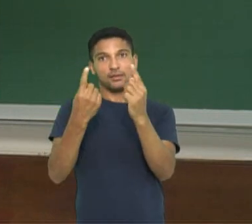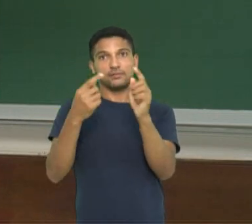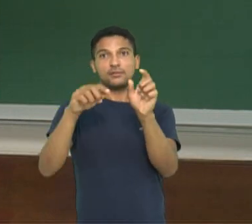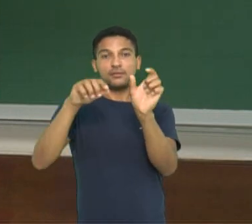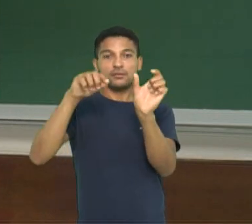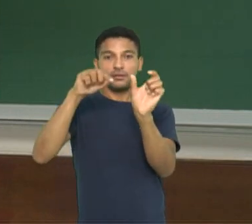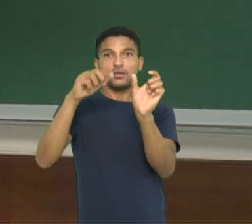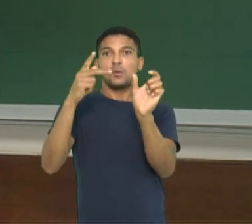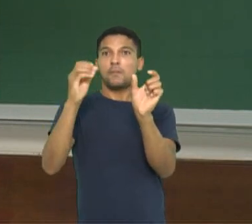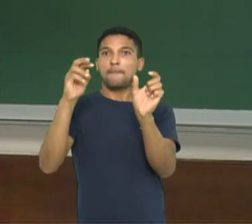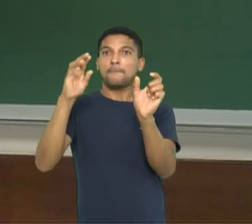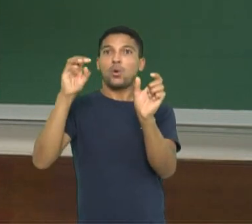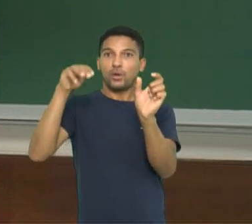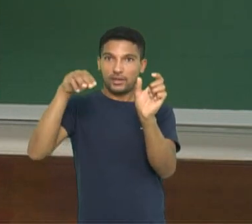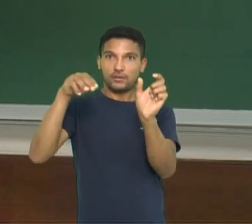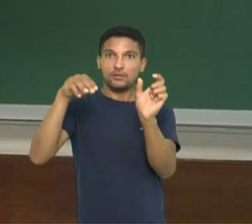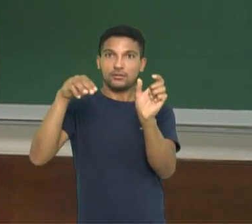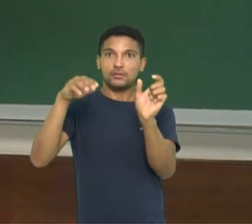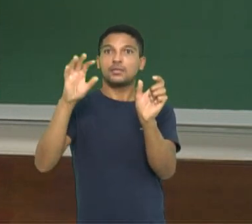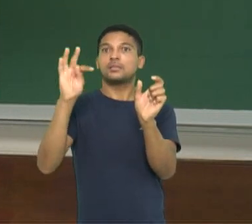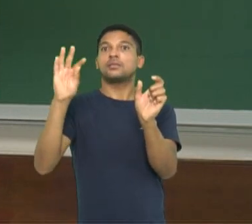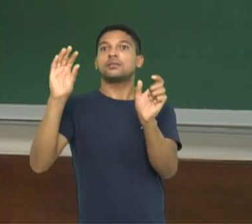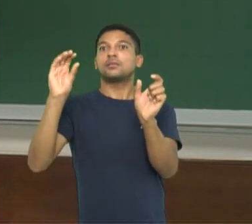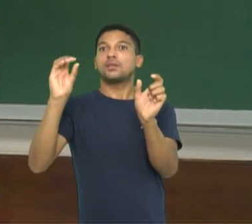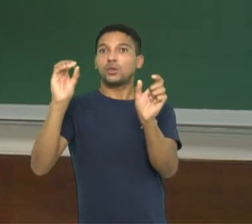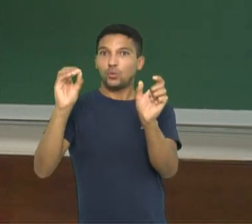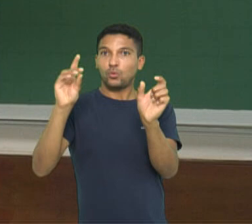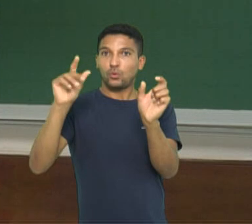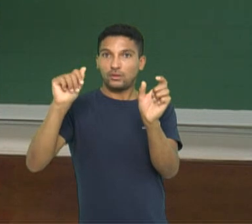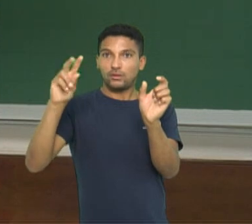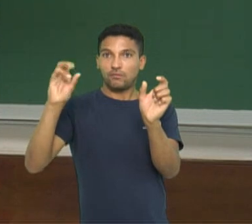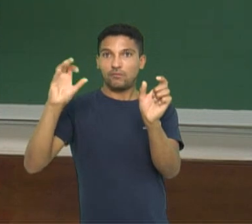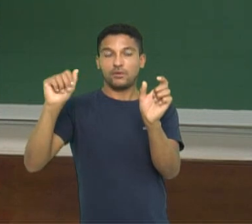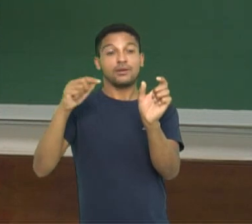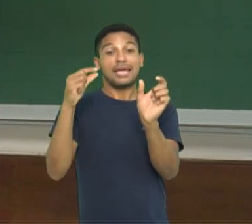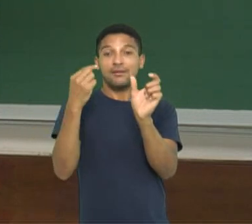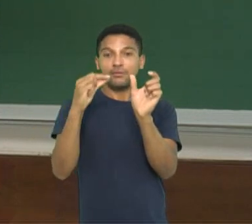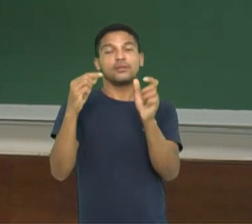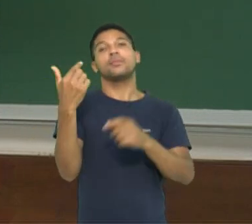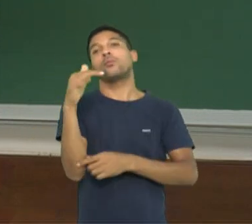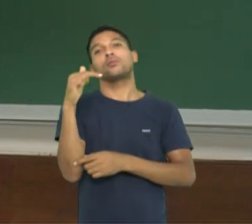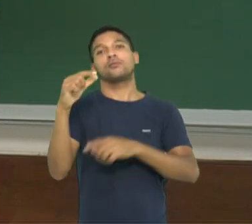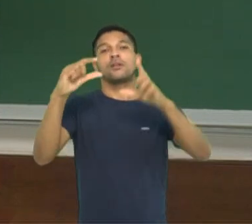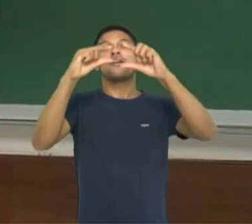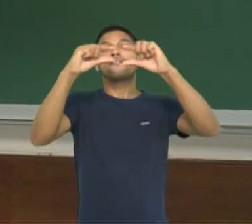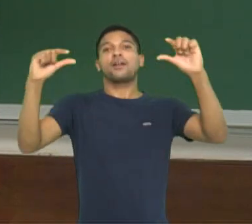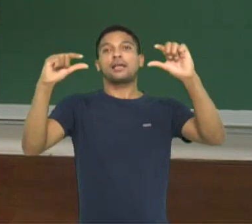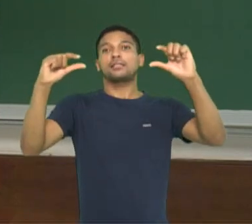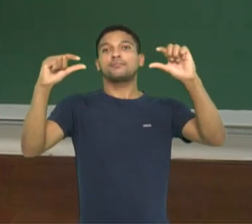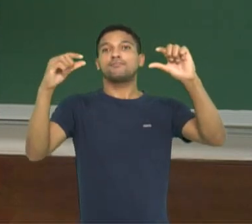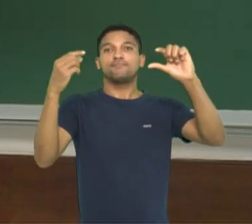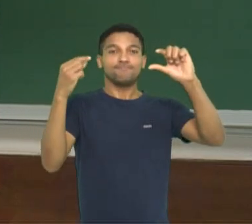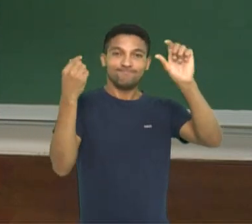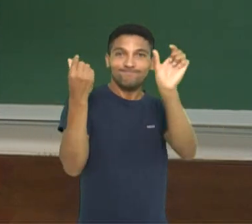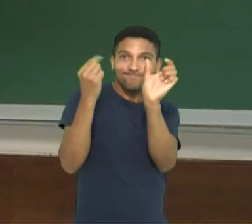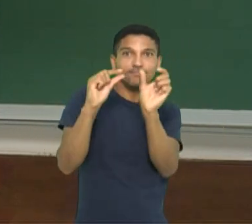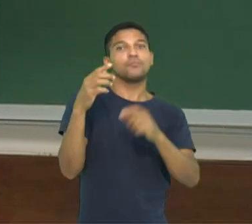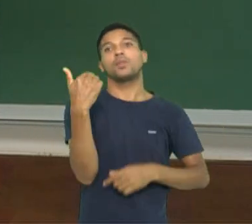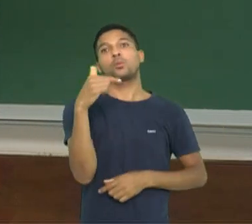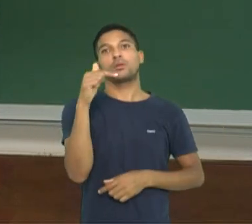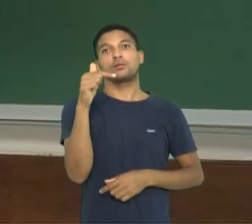né? Então, nós veremos que quando não há conjunções, não existem conjunções numa frase, a gente pode ter que é uma oração